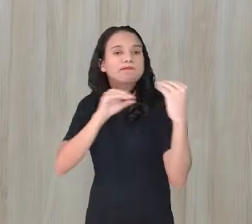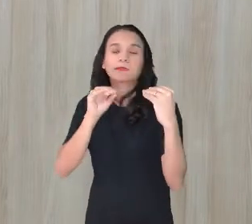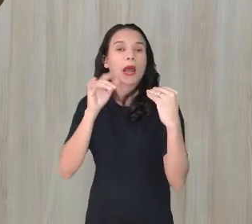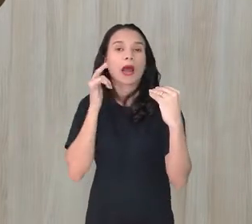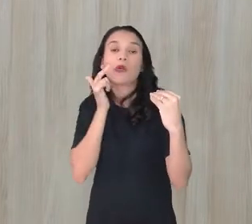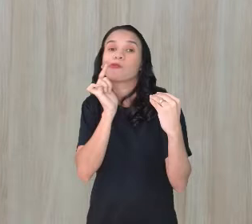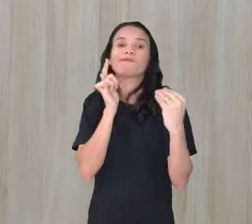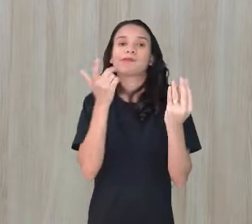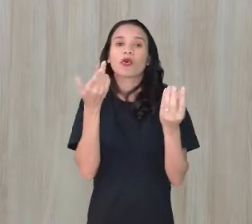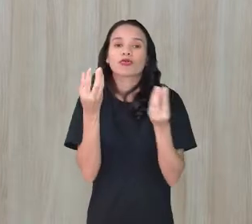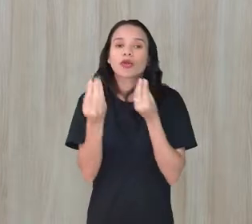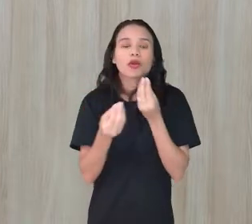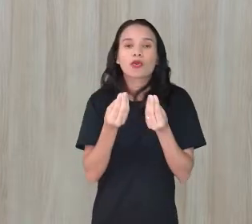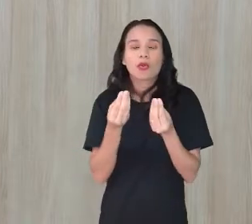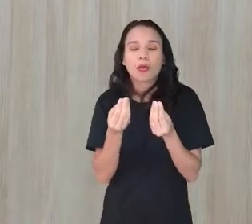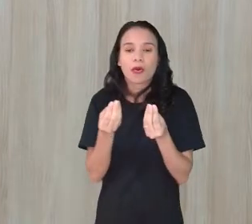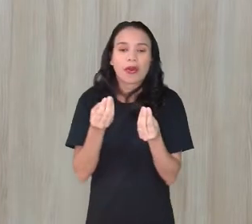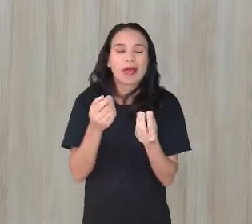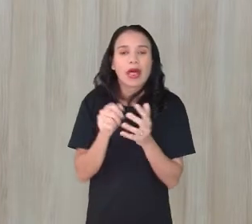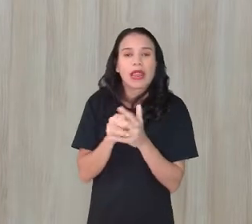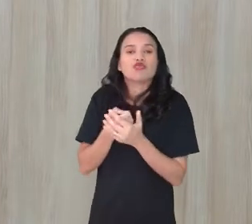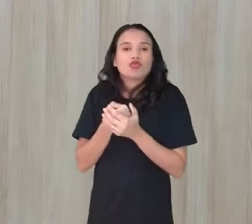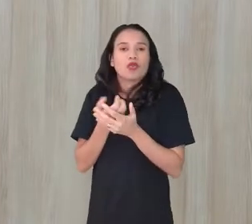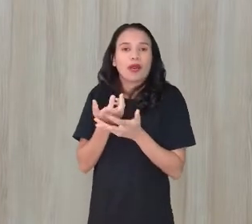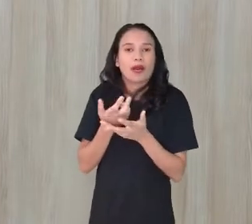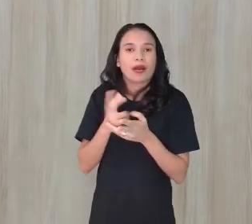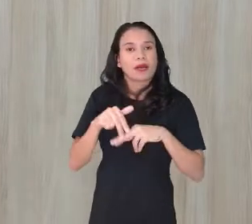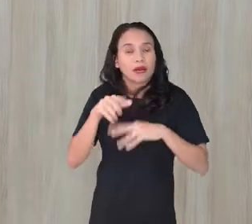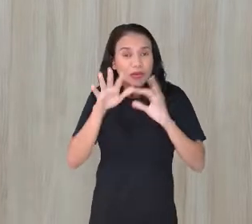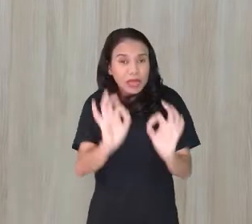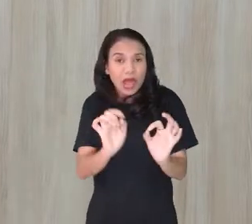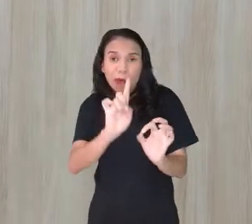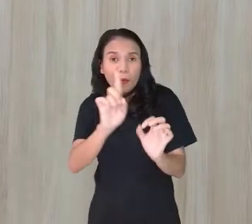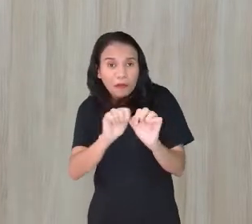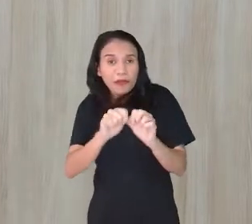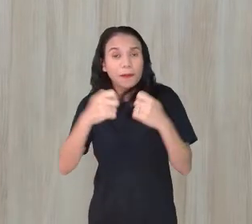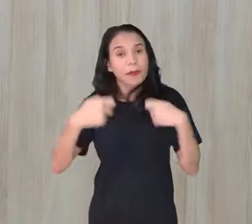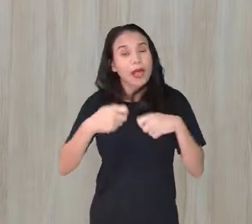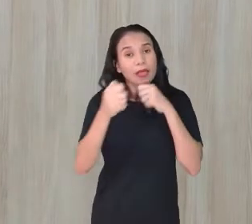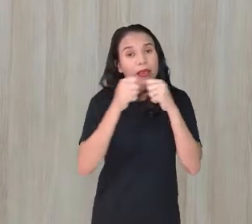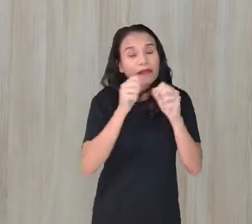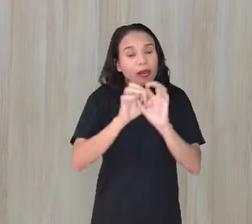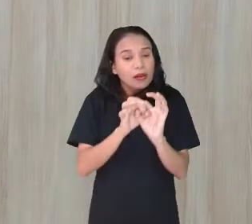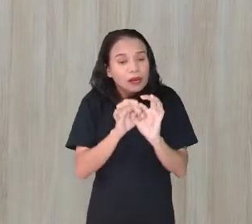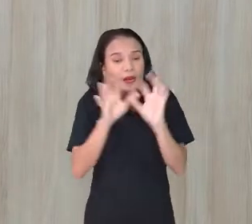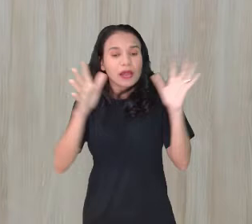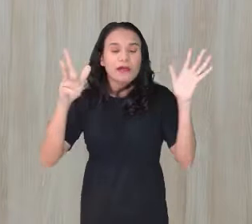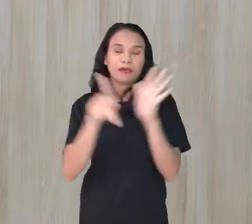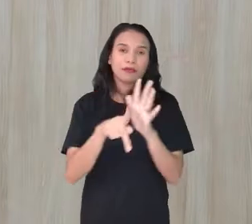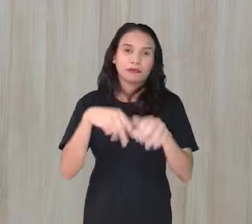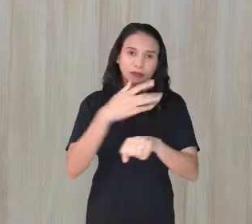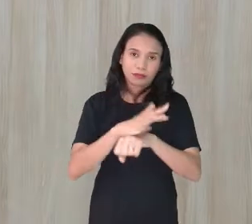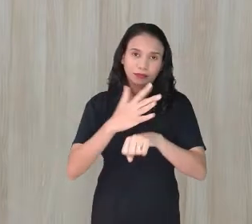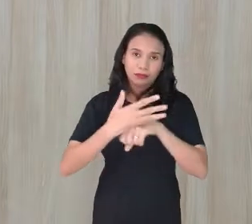consegue moldar isso. E é ideal que não se faça, né? Porque aí você está podando a